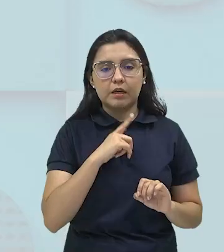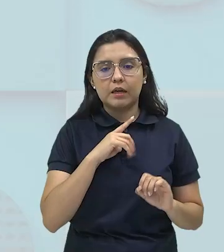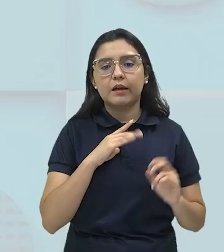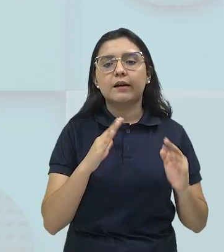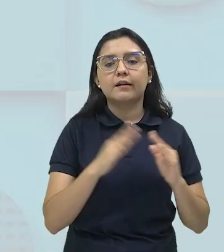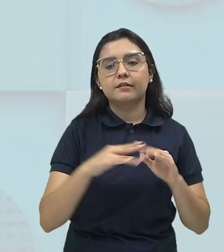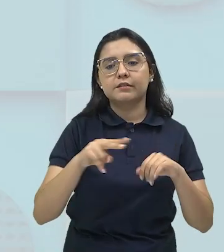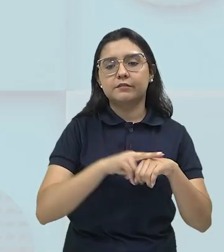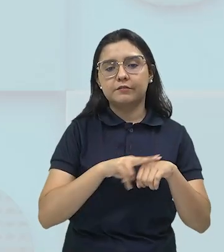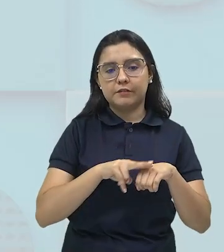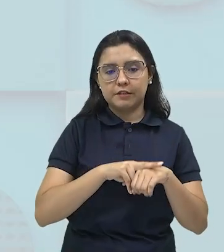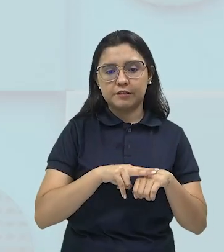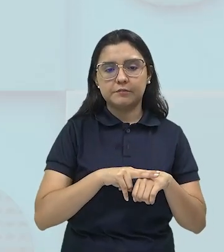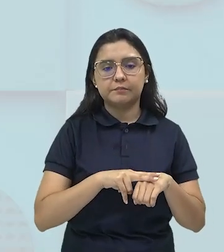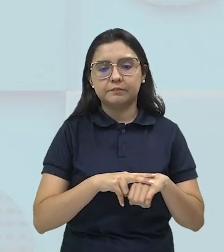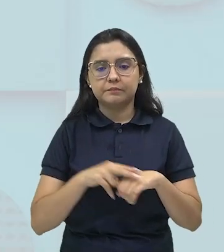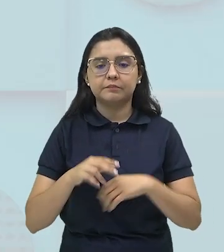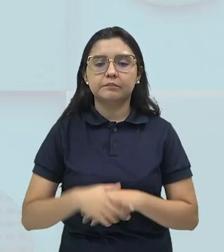objetivo dessa obra.